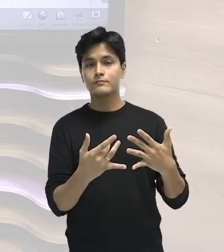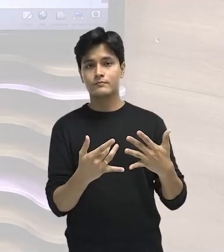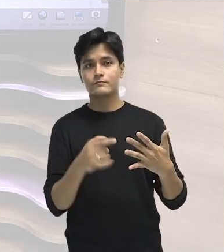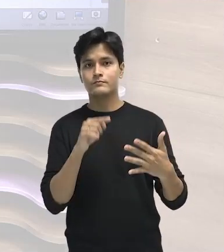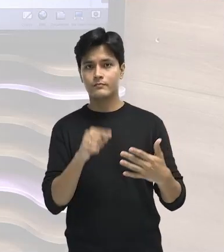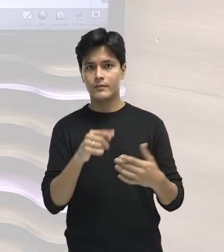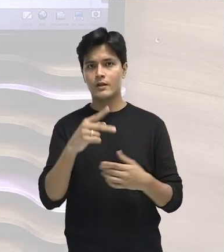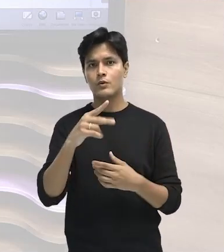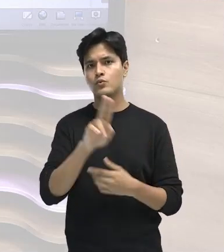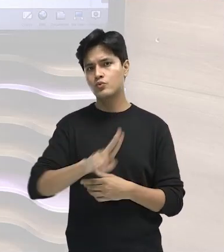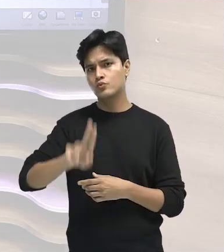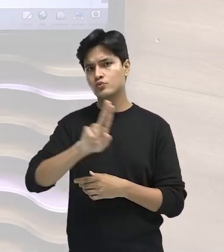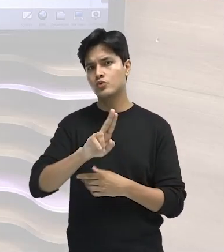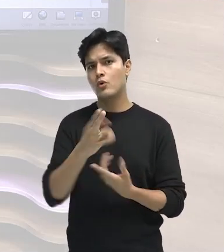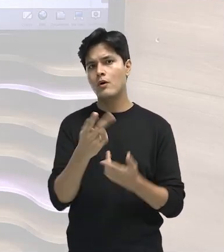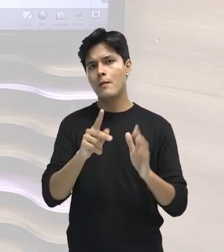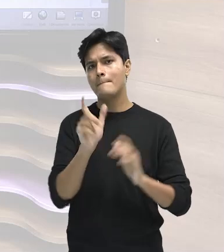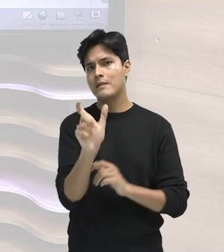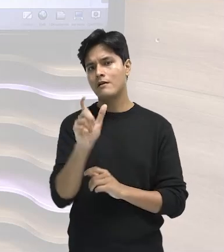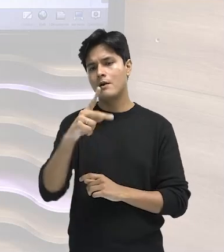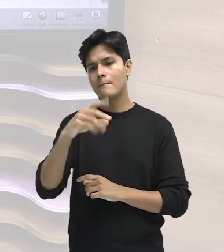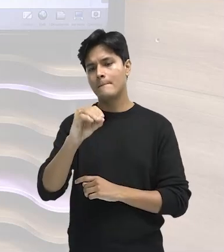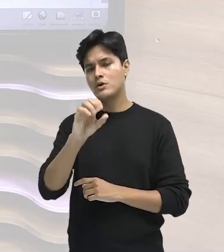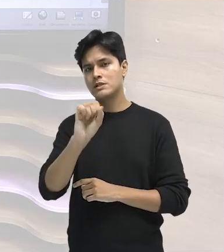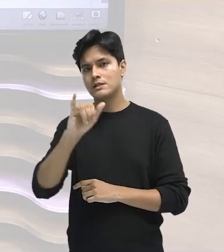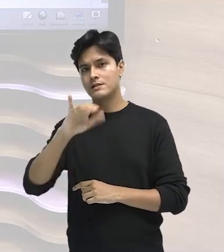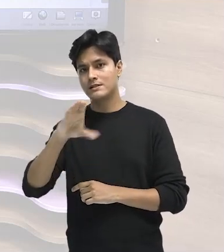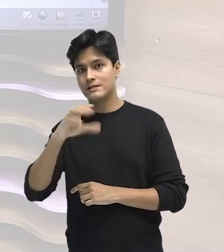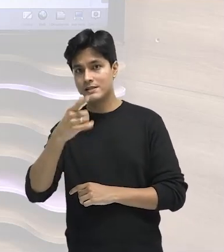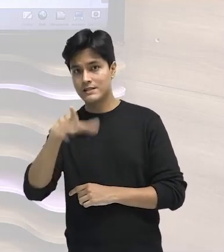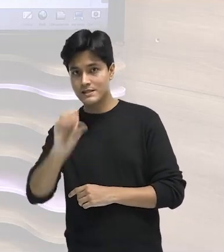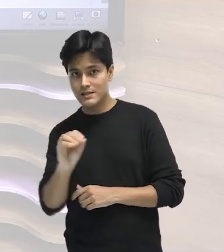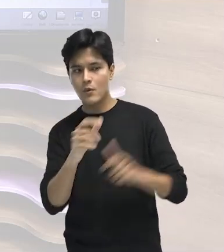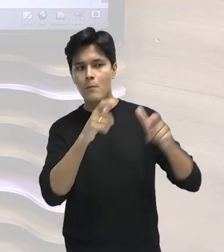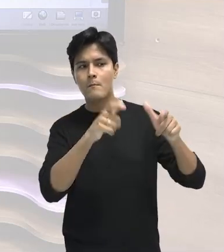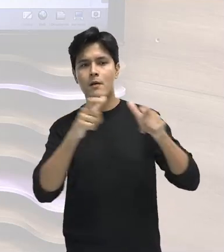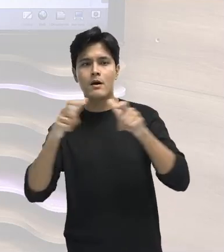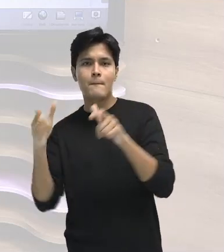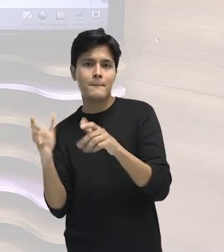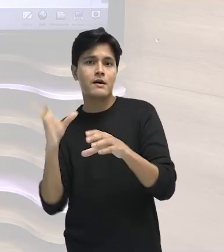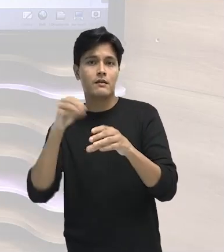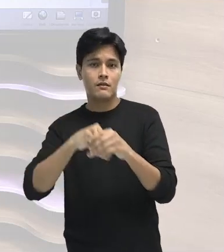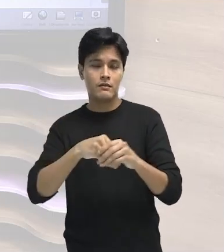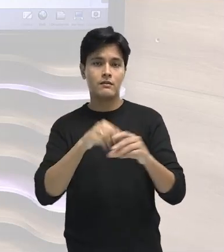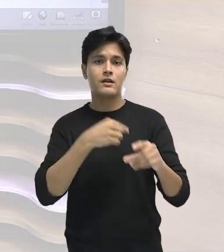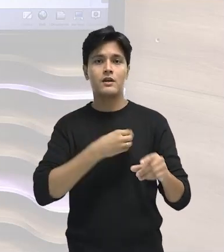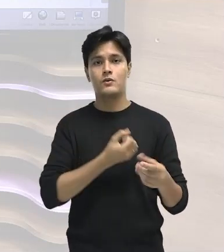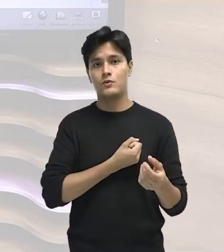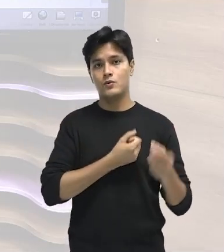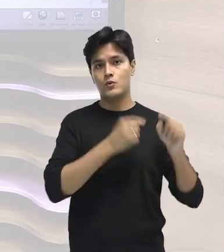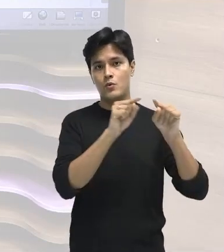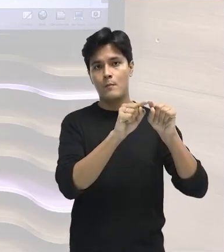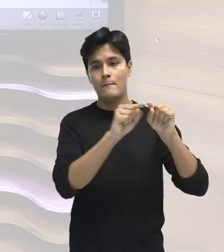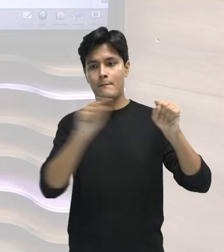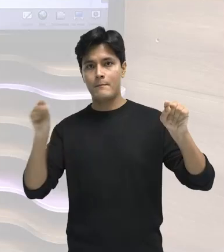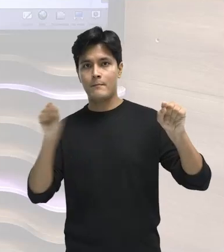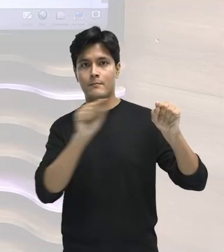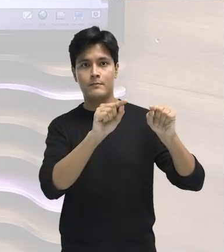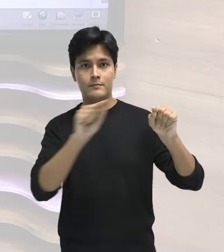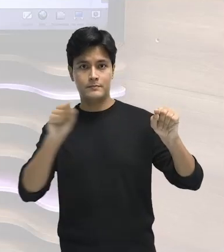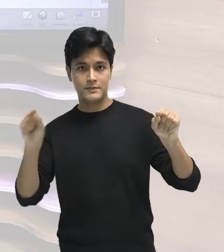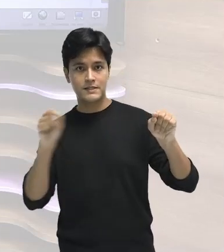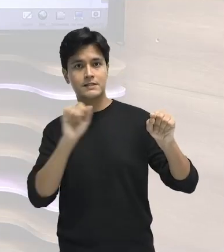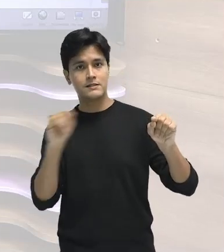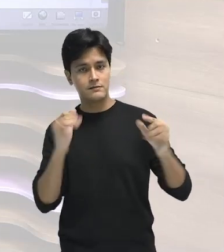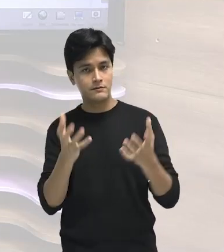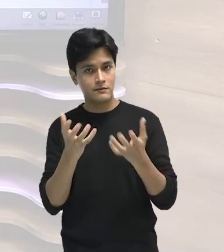posição, né? Então você desloca a vírgula da posição que ela está para a esquerda. Então, se eu quero dividir 25